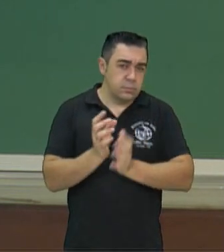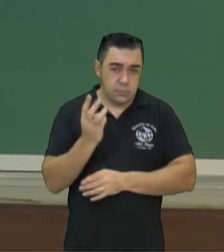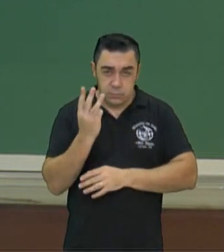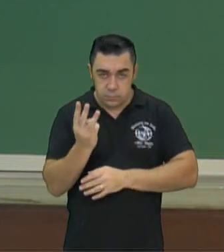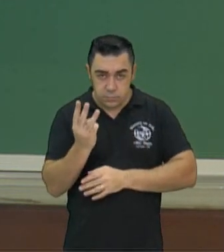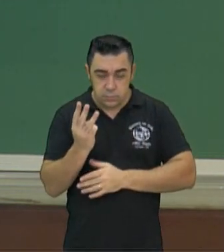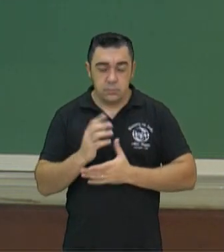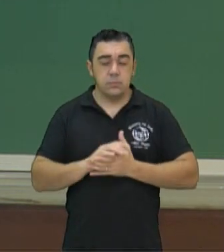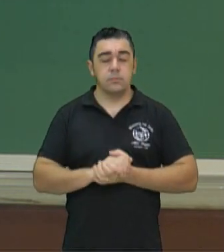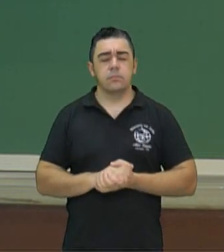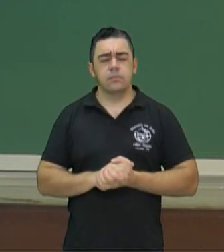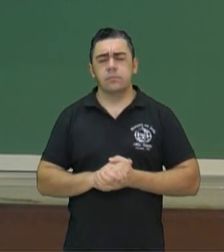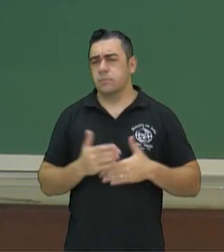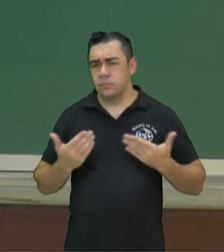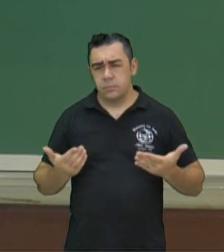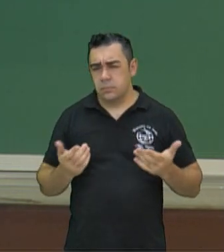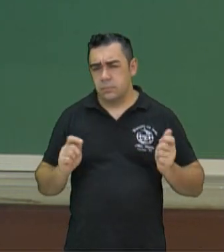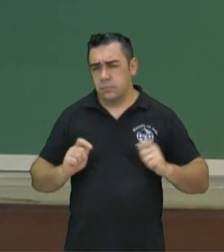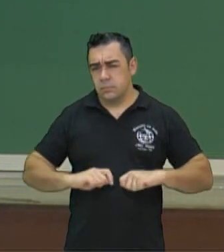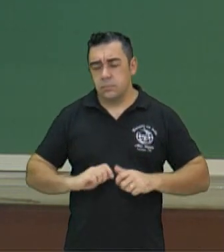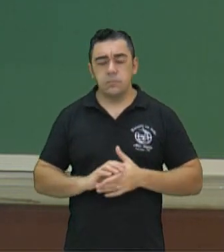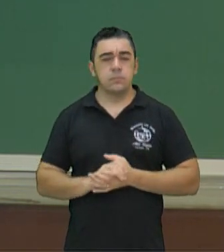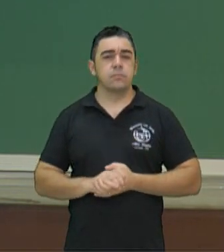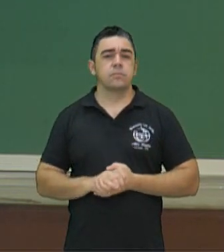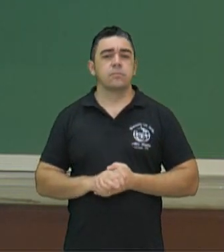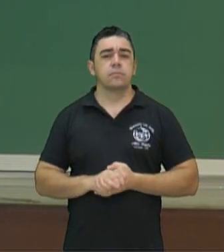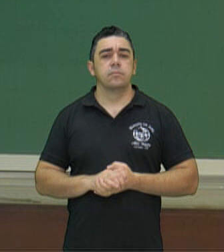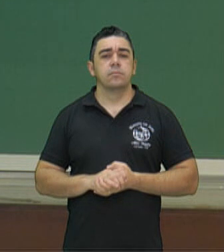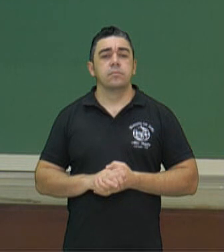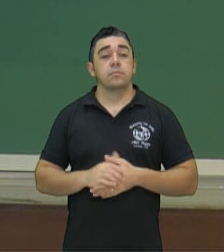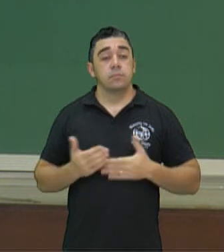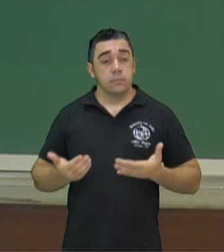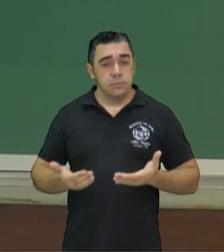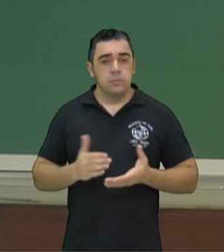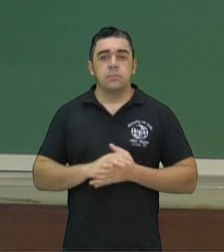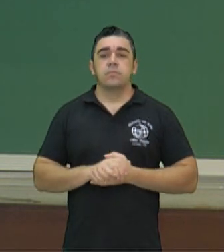com 3 membros. Quais são as possibilidades? Então,